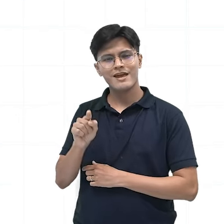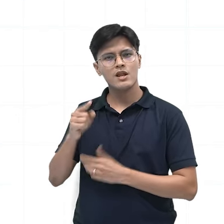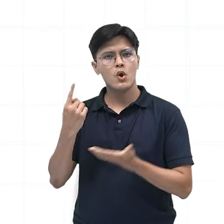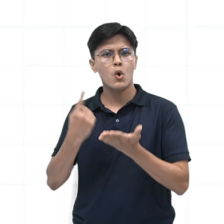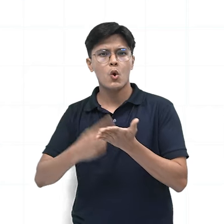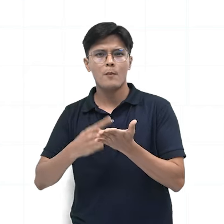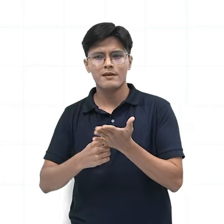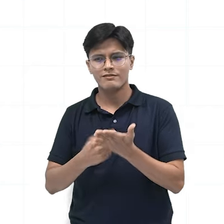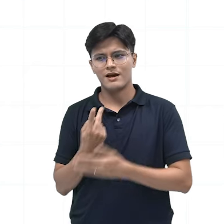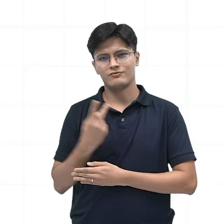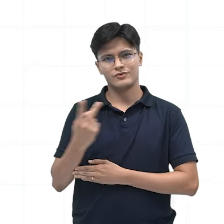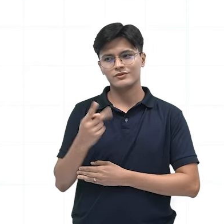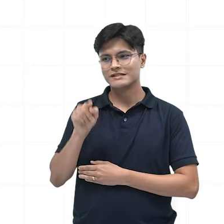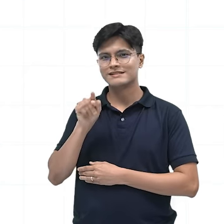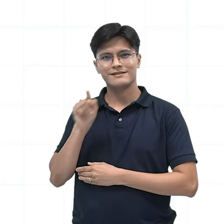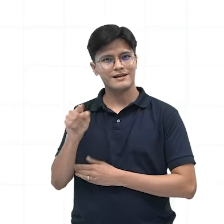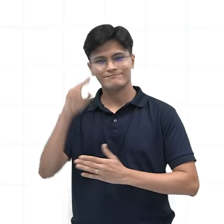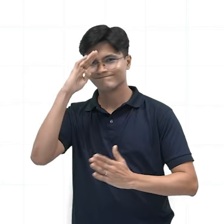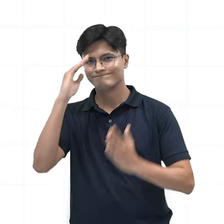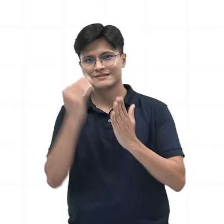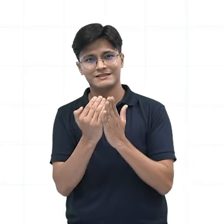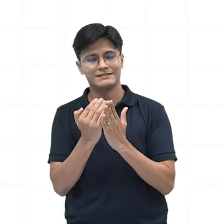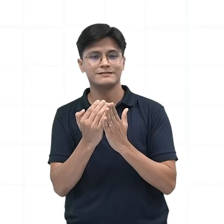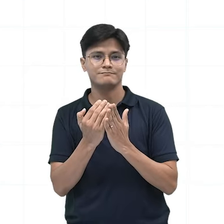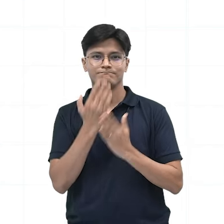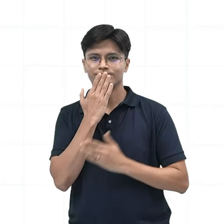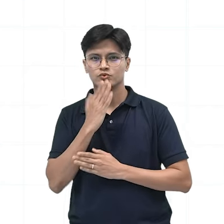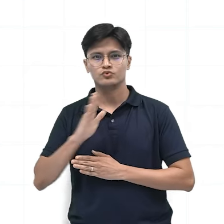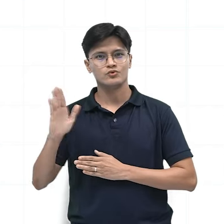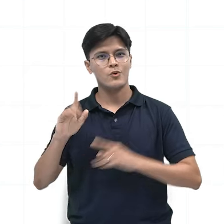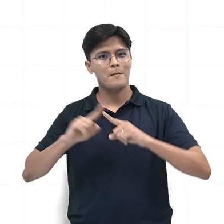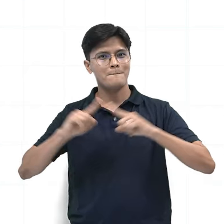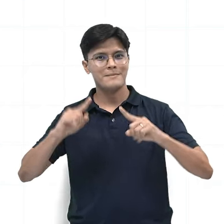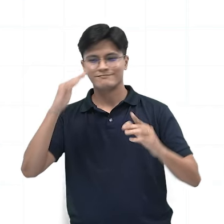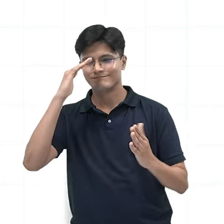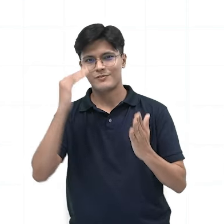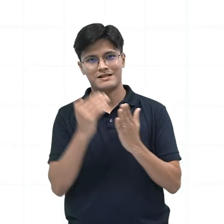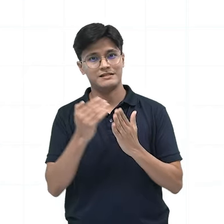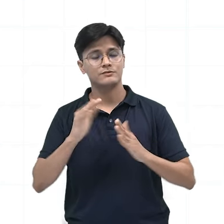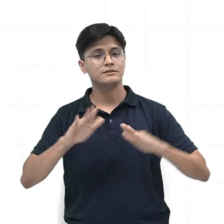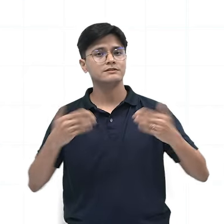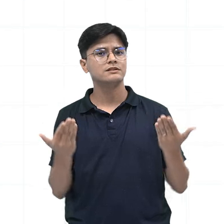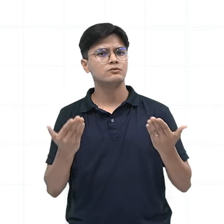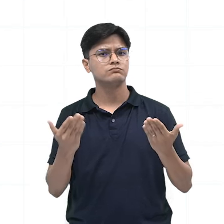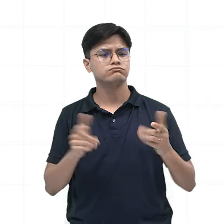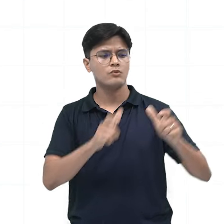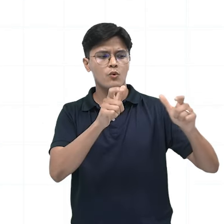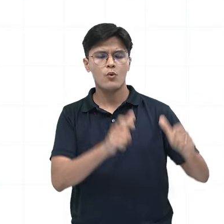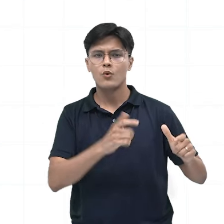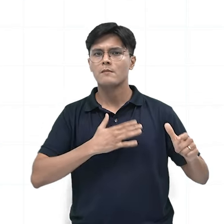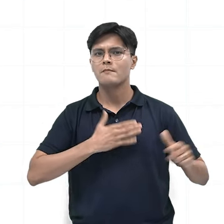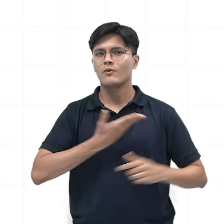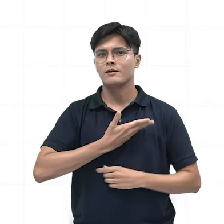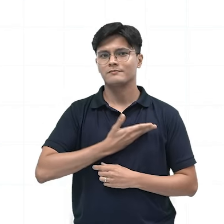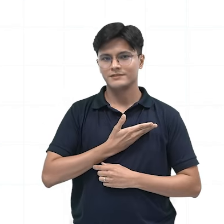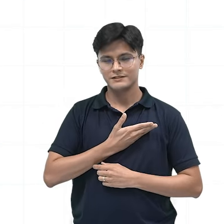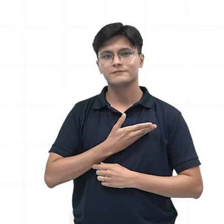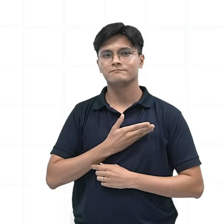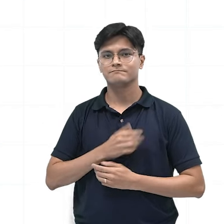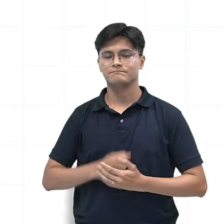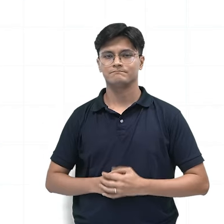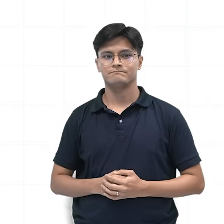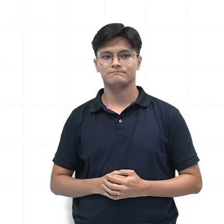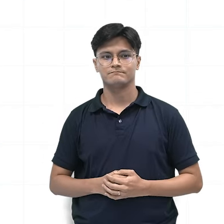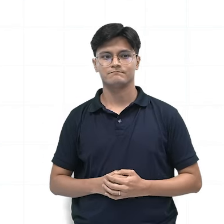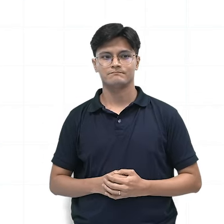o que tinha jurado? Ai, Deus, onde está ele? Vós me